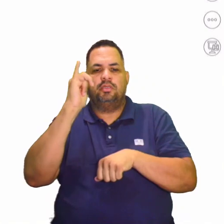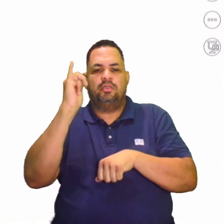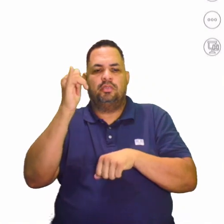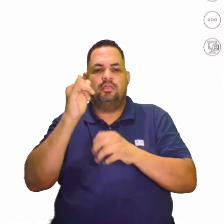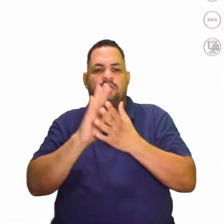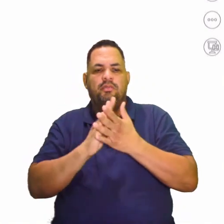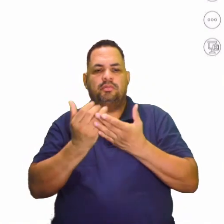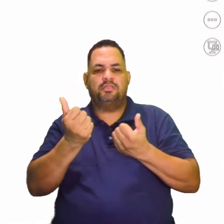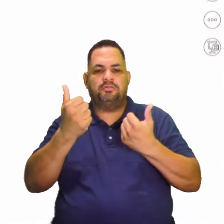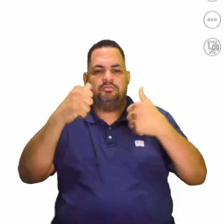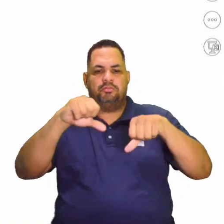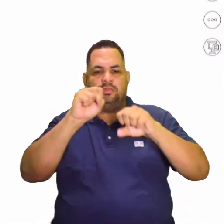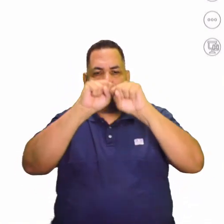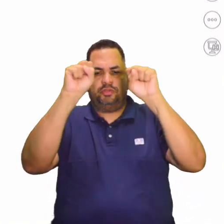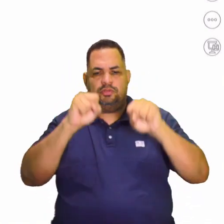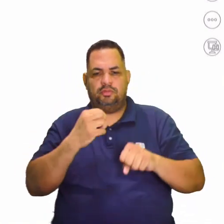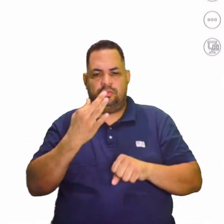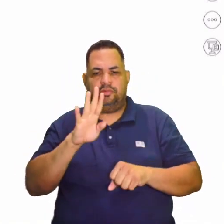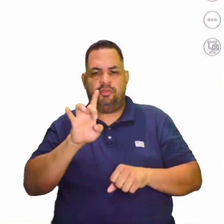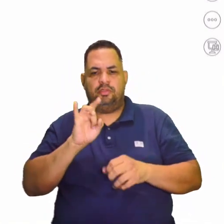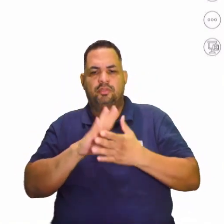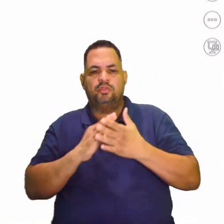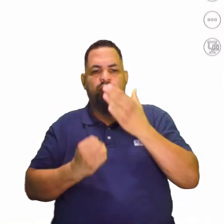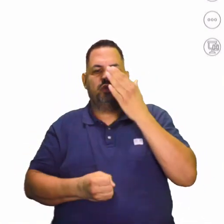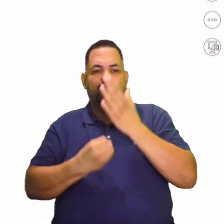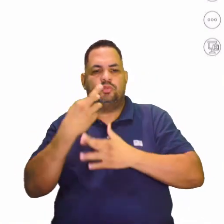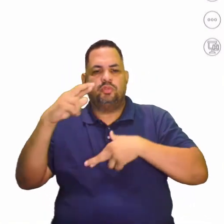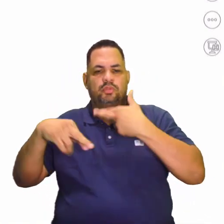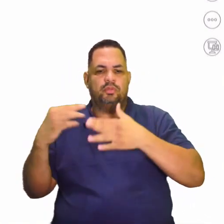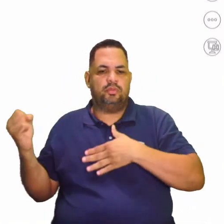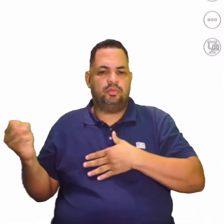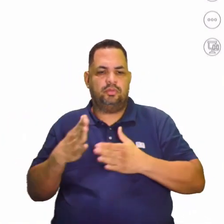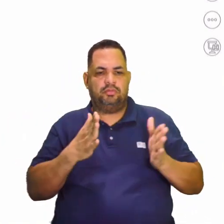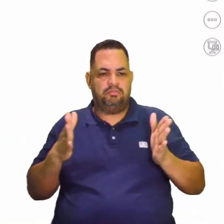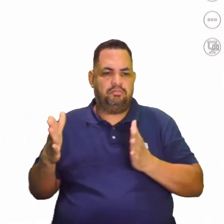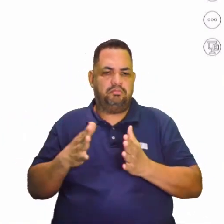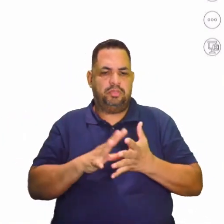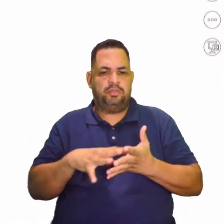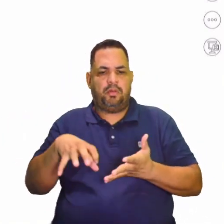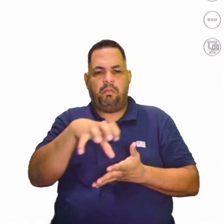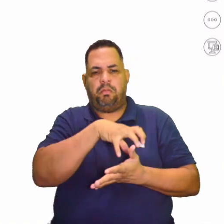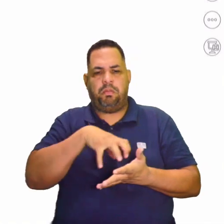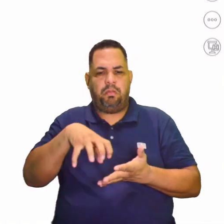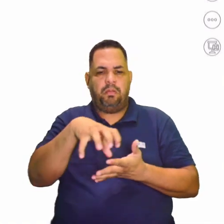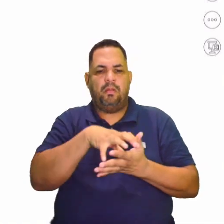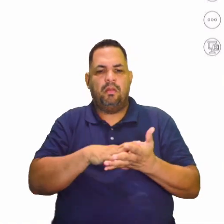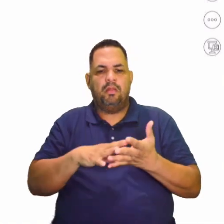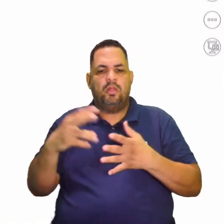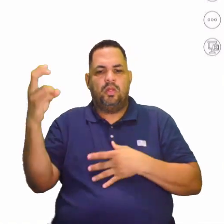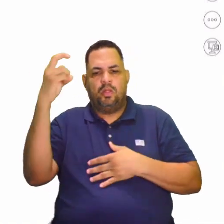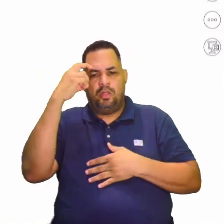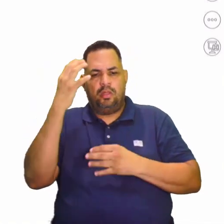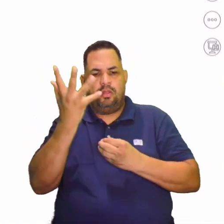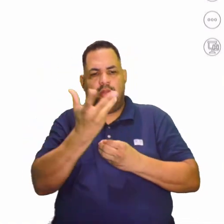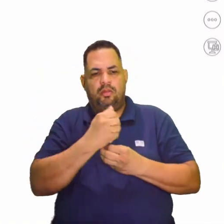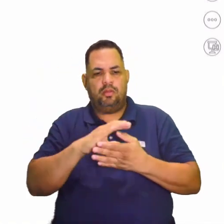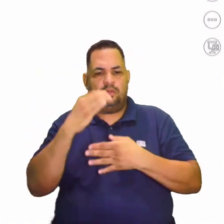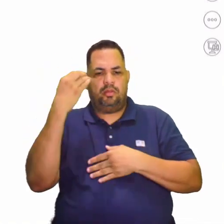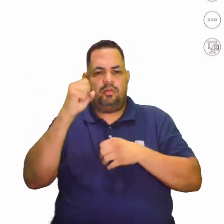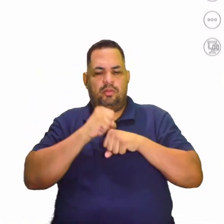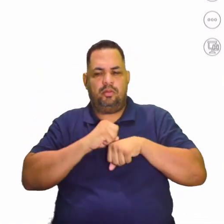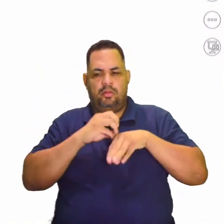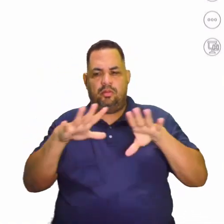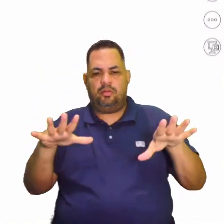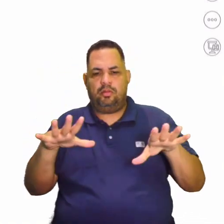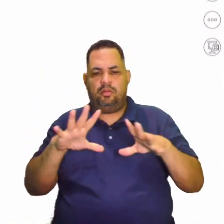do sistema feudal, surgiu a Renascença, um período de efervescência cultural, artística, científica, que se